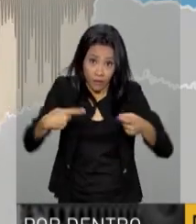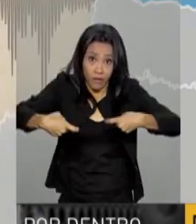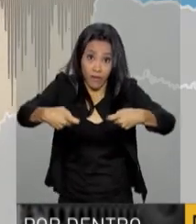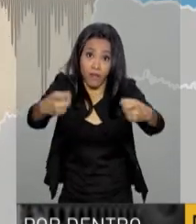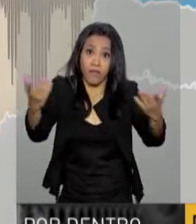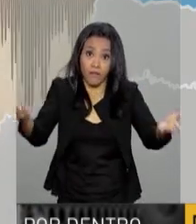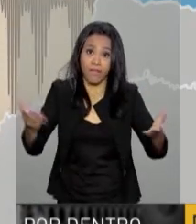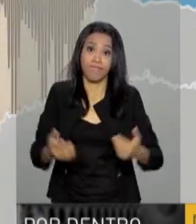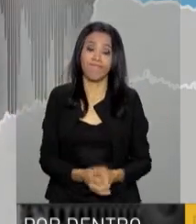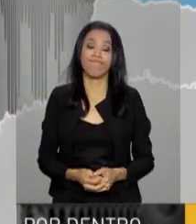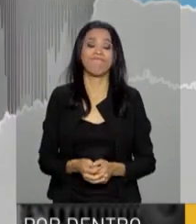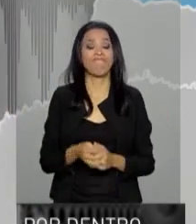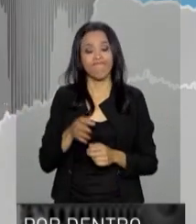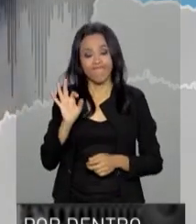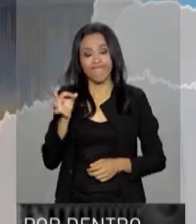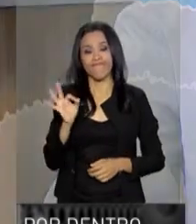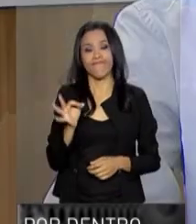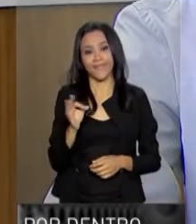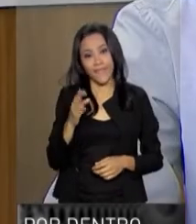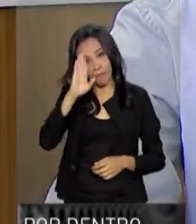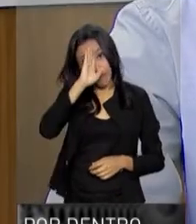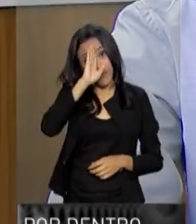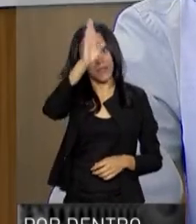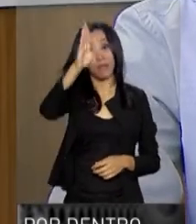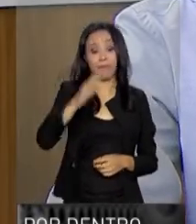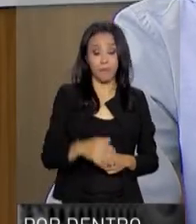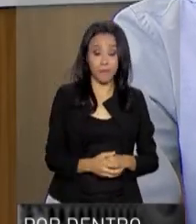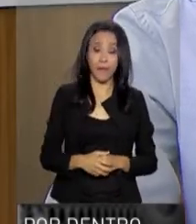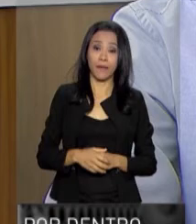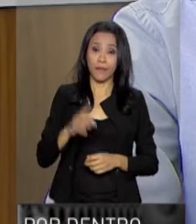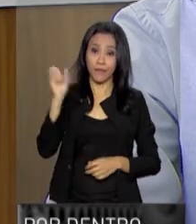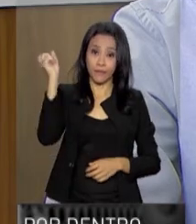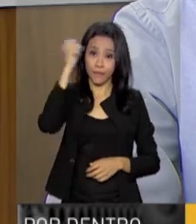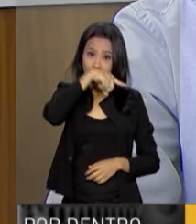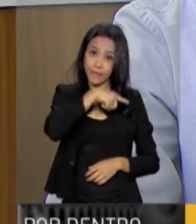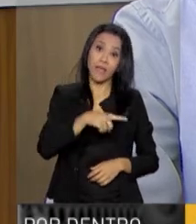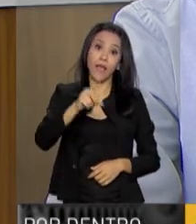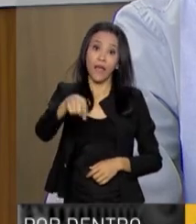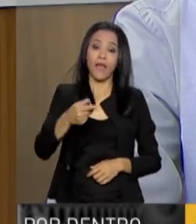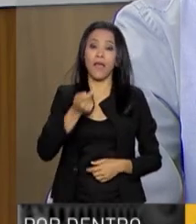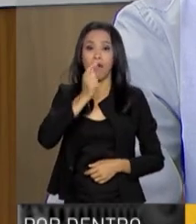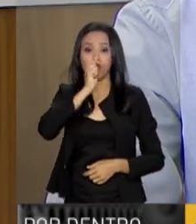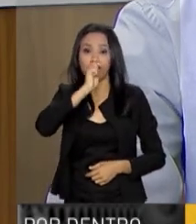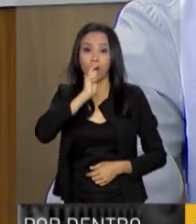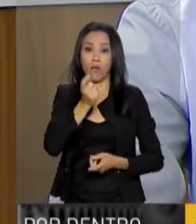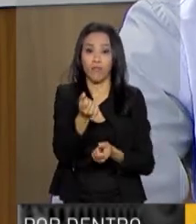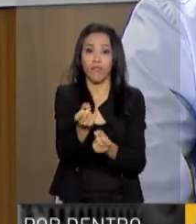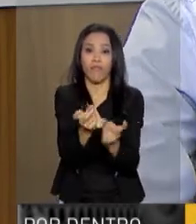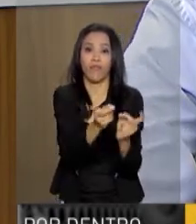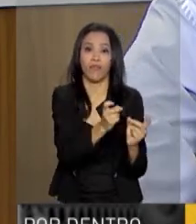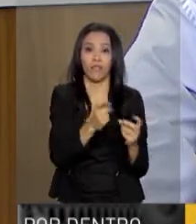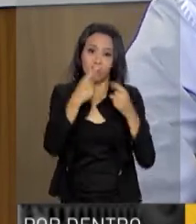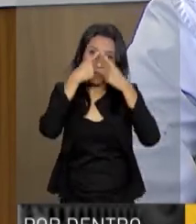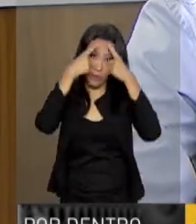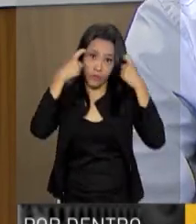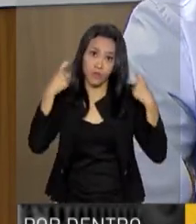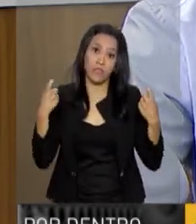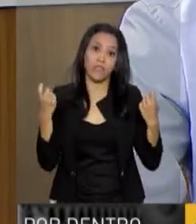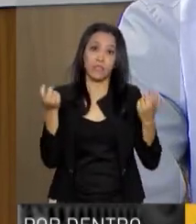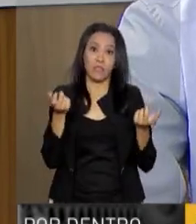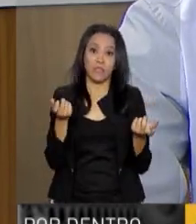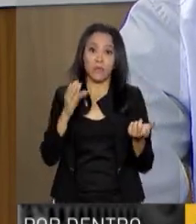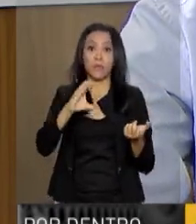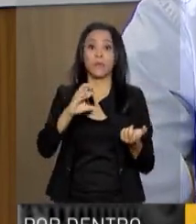tráfico não é denise o principal adversário do estado brasileiro é o tráfego à criminalidade quando eu digo que o tráfico ea criminalidade